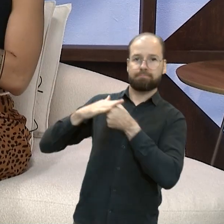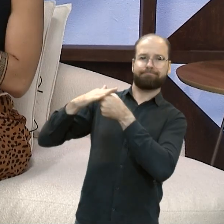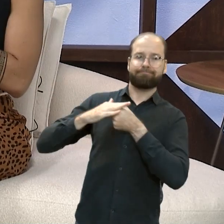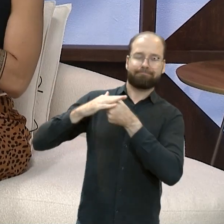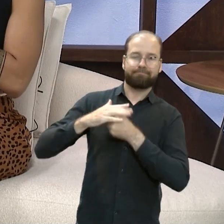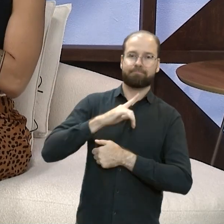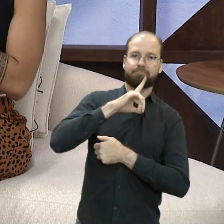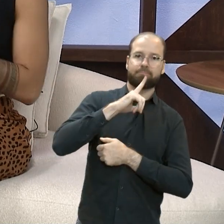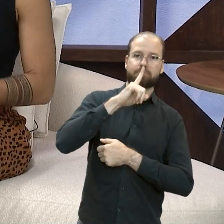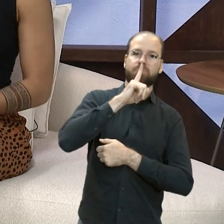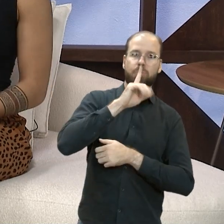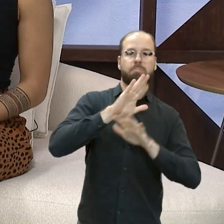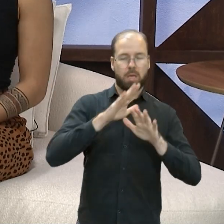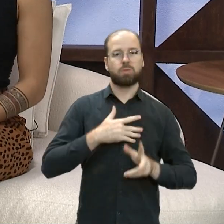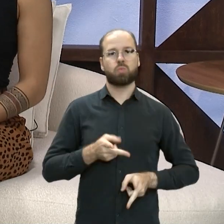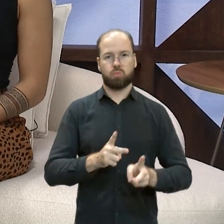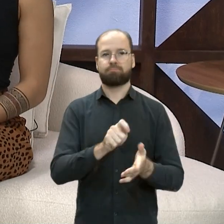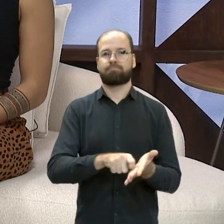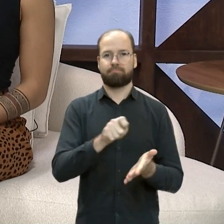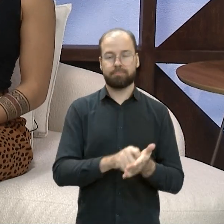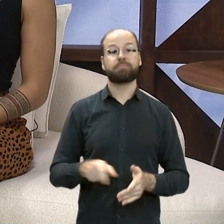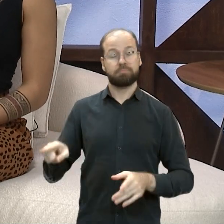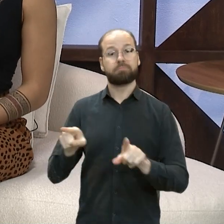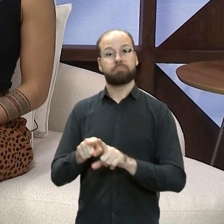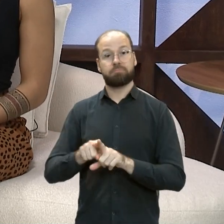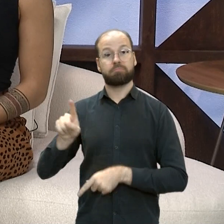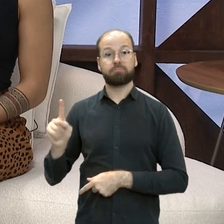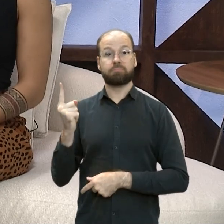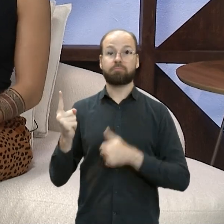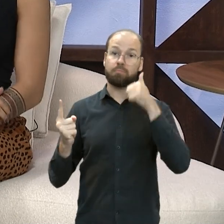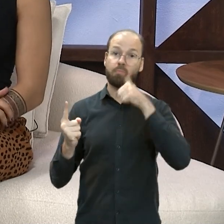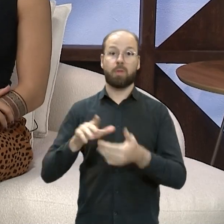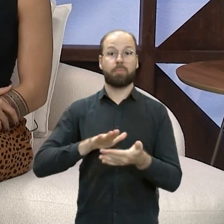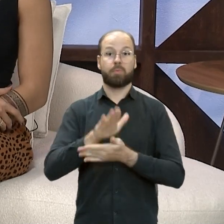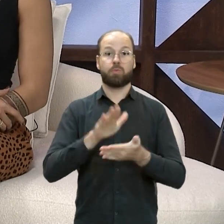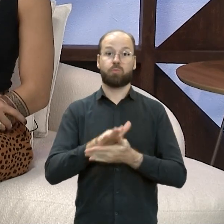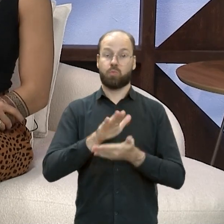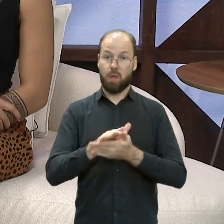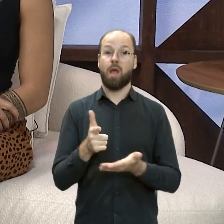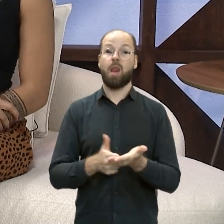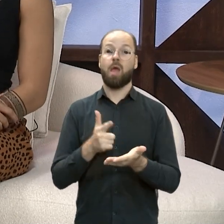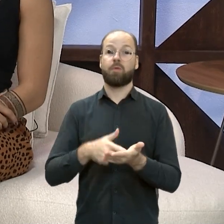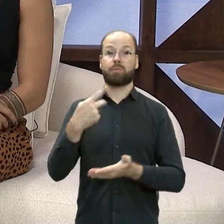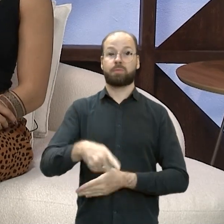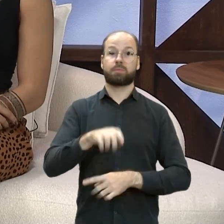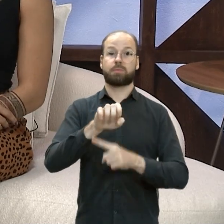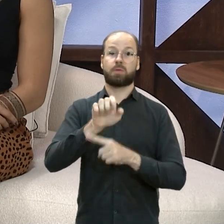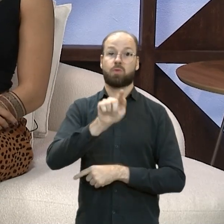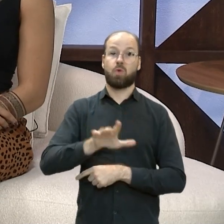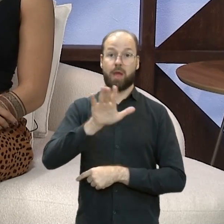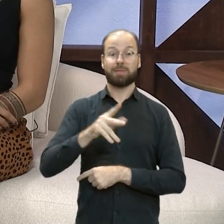de se tornar a primeira mulher a escrever e publicar um livro no estado de Goiás, né? E o segundo